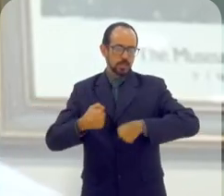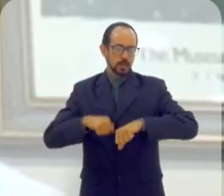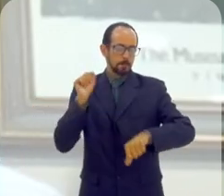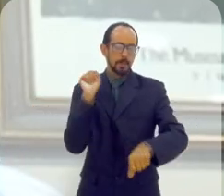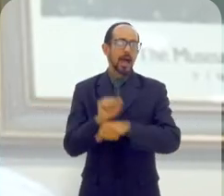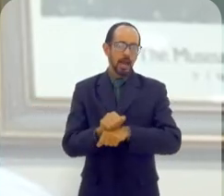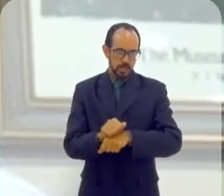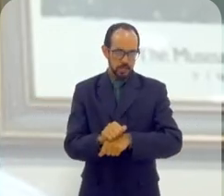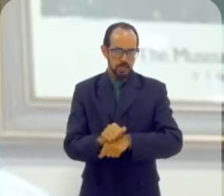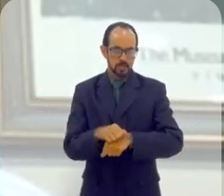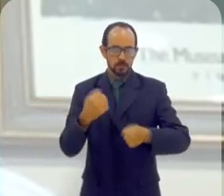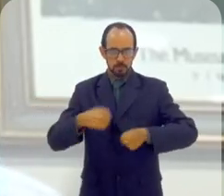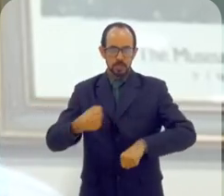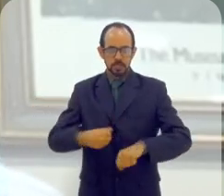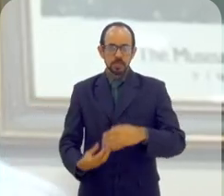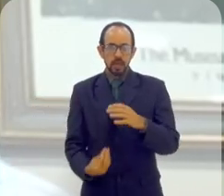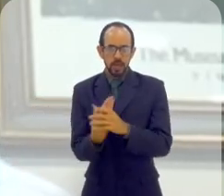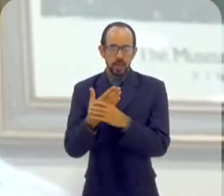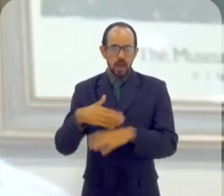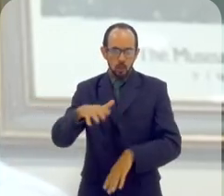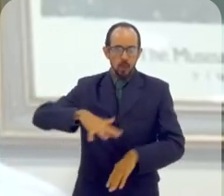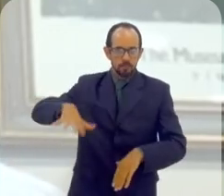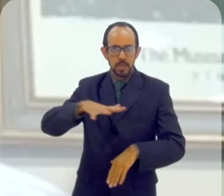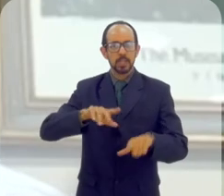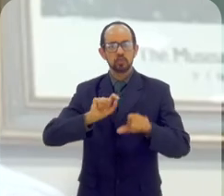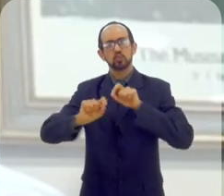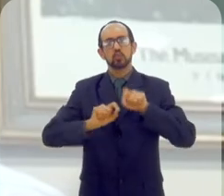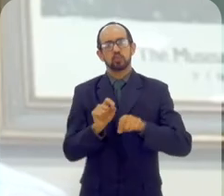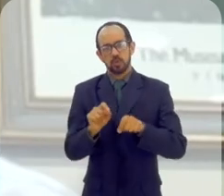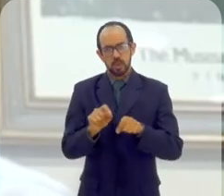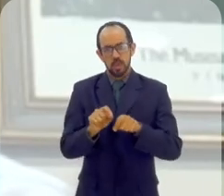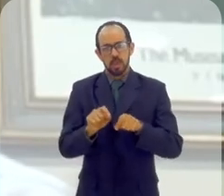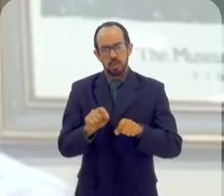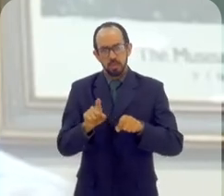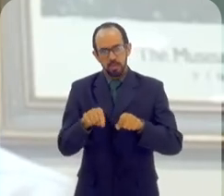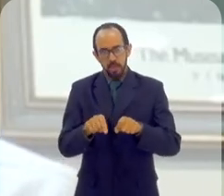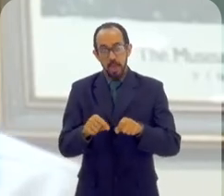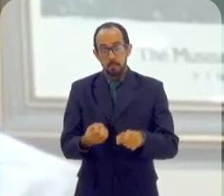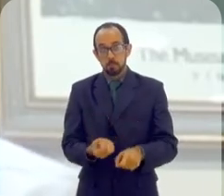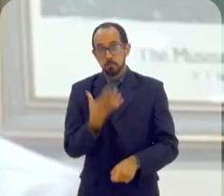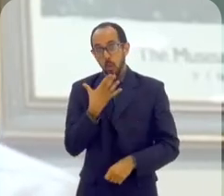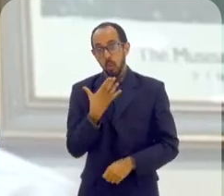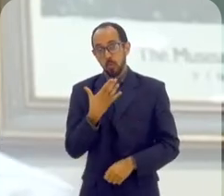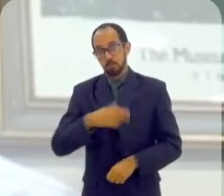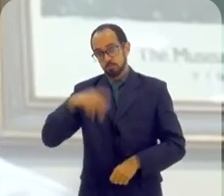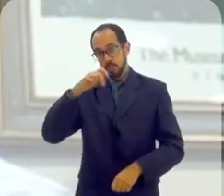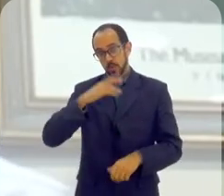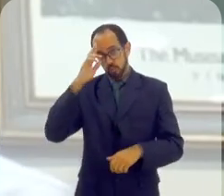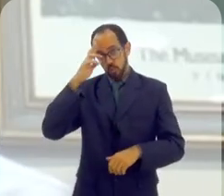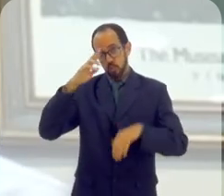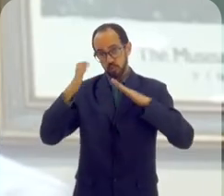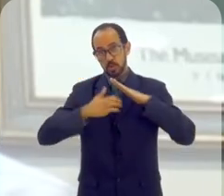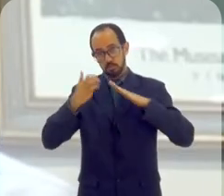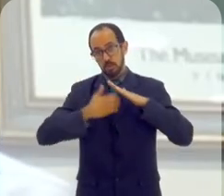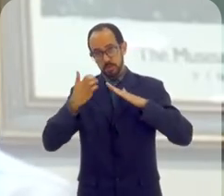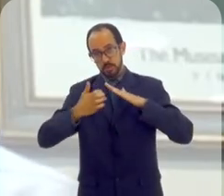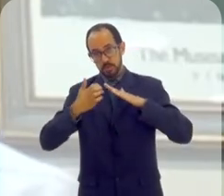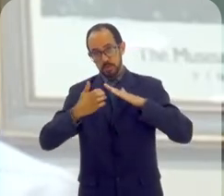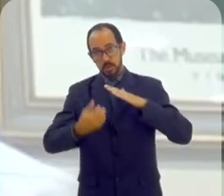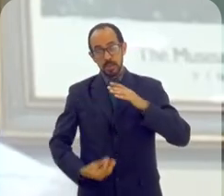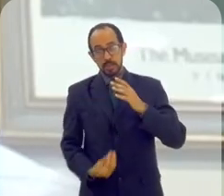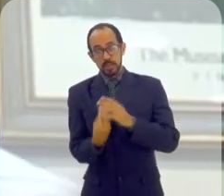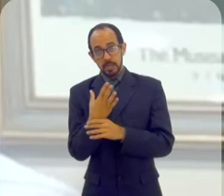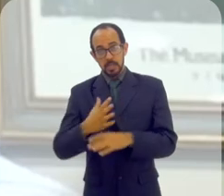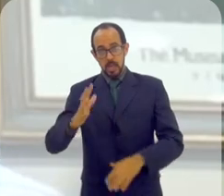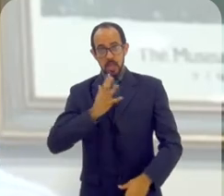parar de ir embora mas precisamos criarmos um ambiente que seja favorável é um empresário o